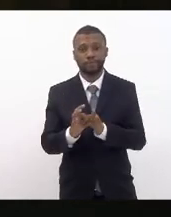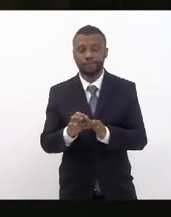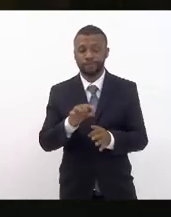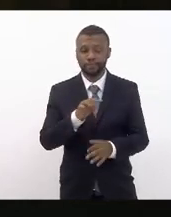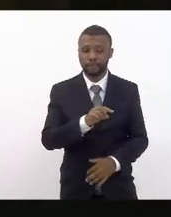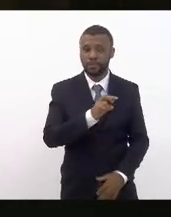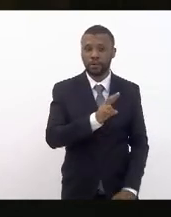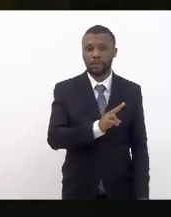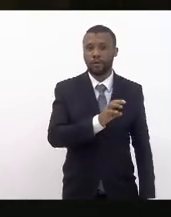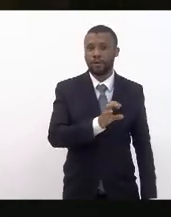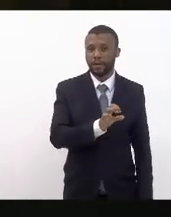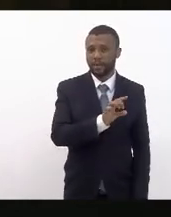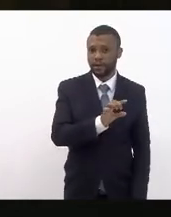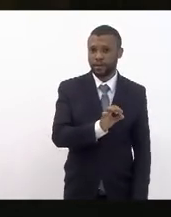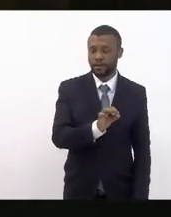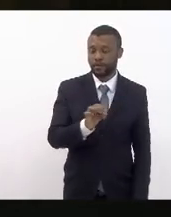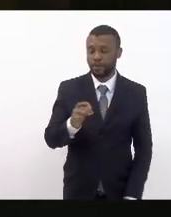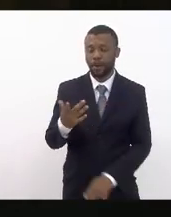pela UERJ,